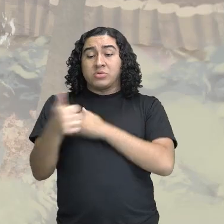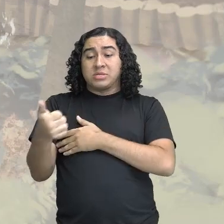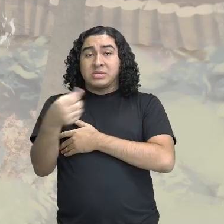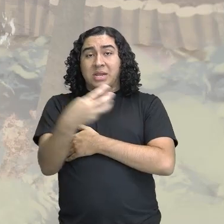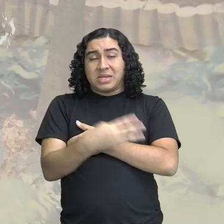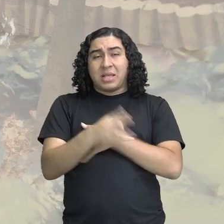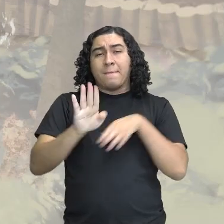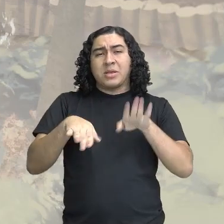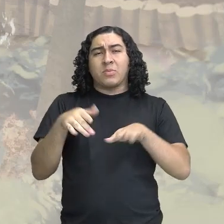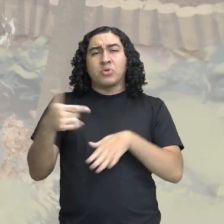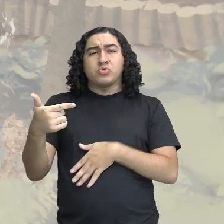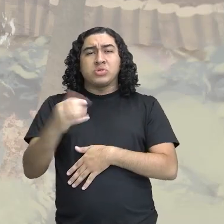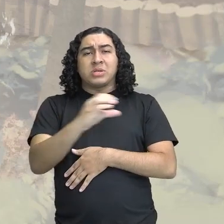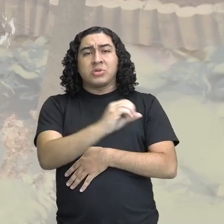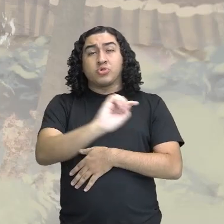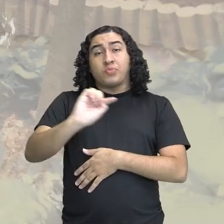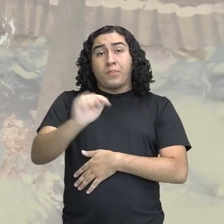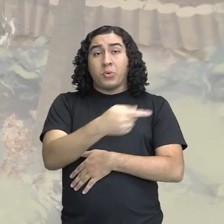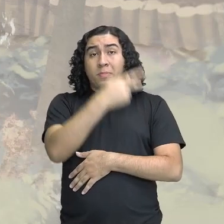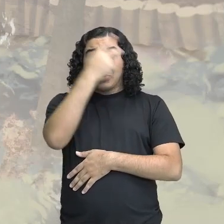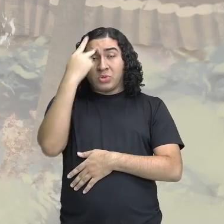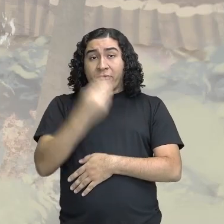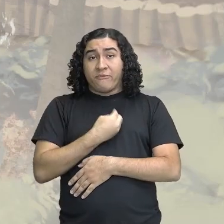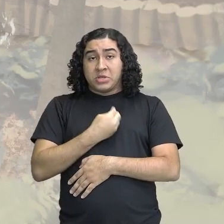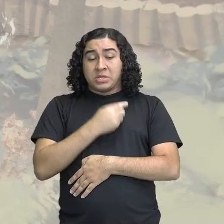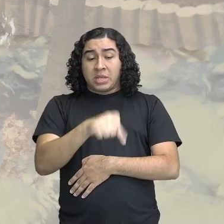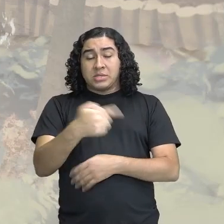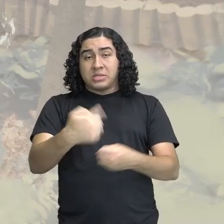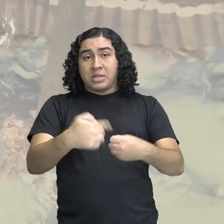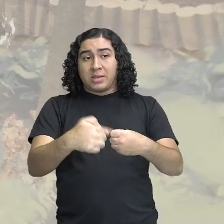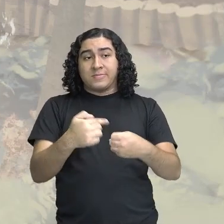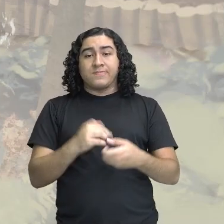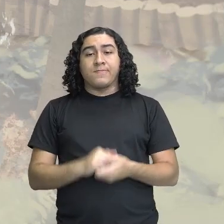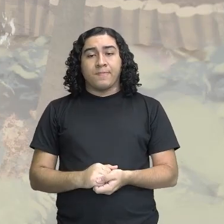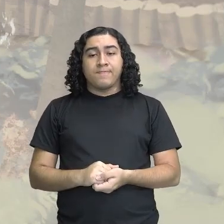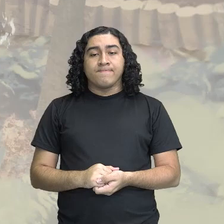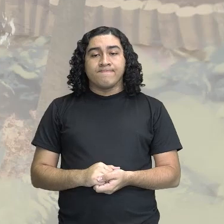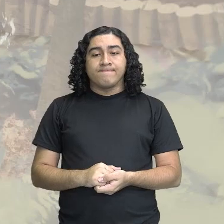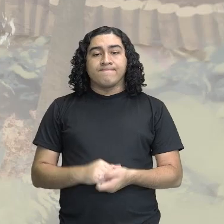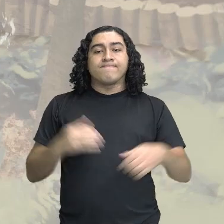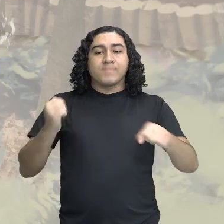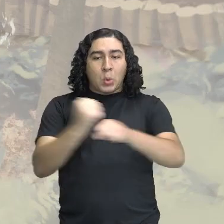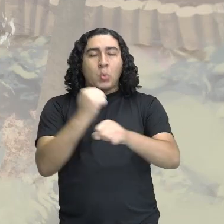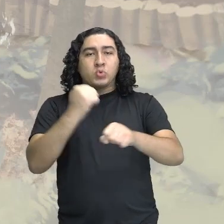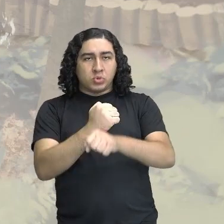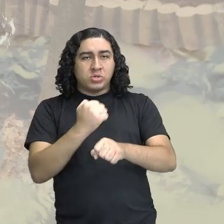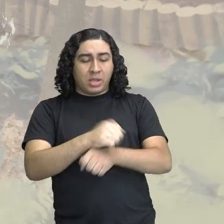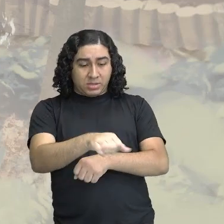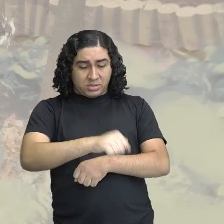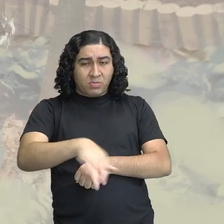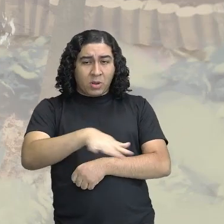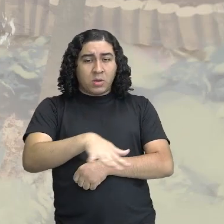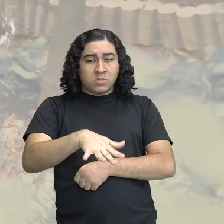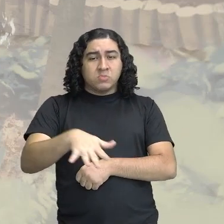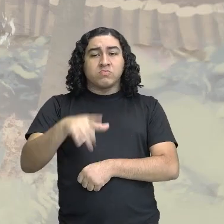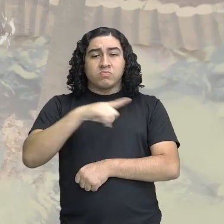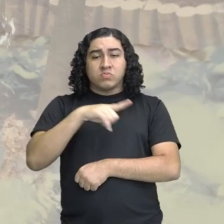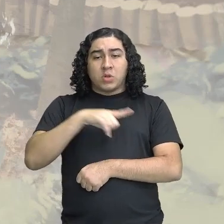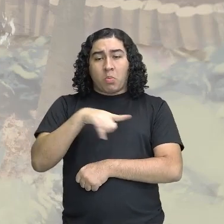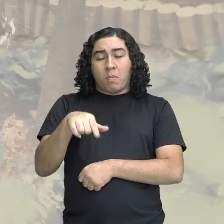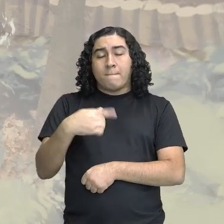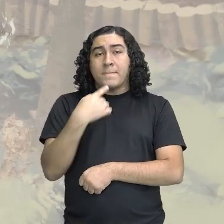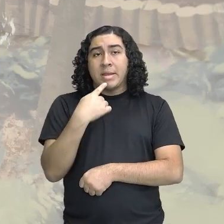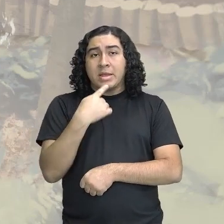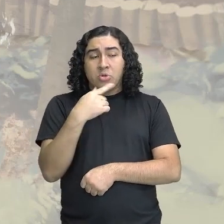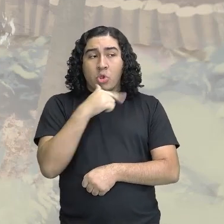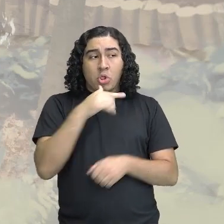cerca de 200 mil habitantes na cidade. E como eles construíram a cidade ao longo do lago Texcoco,